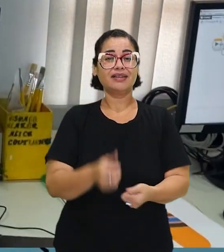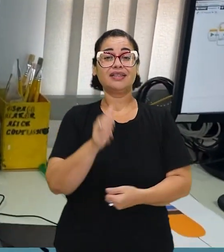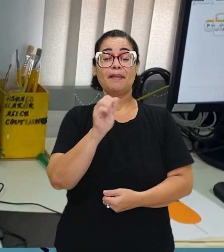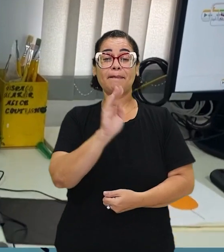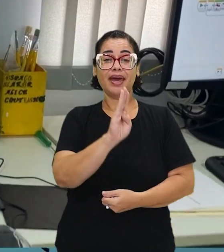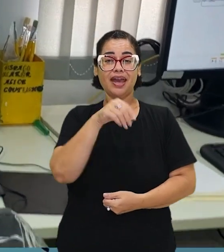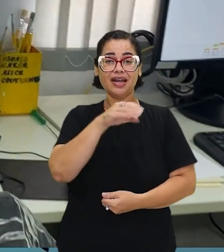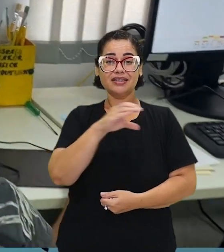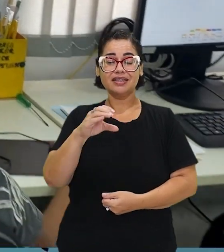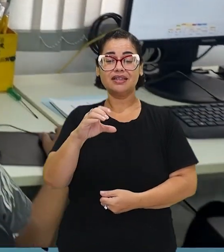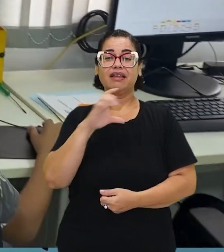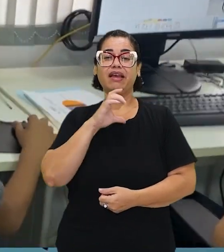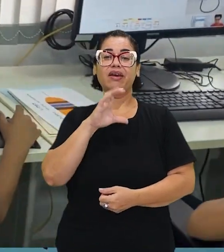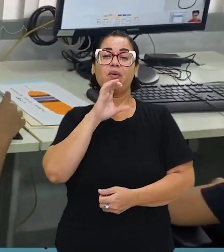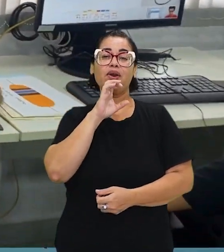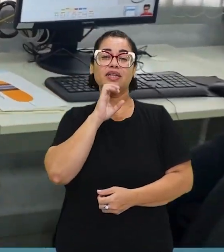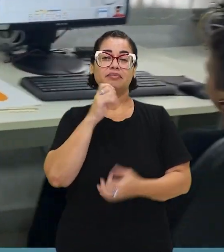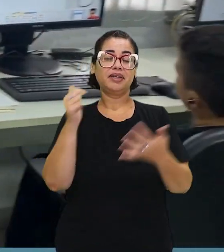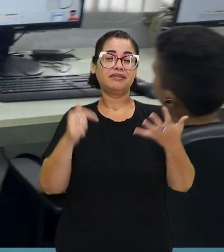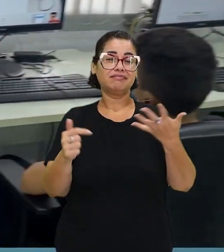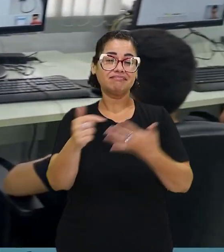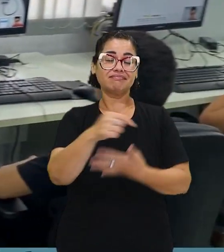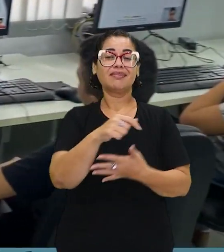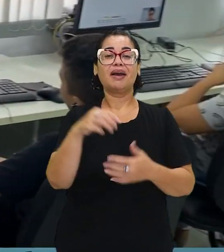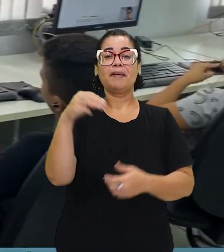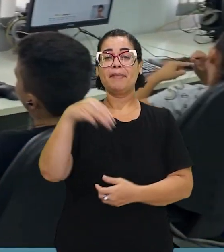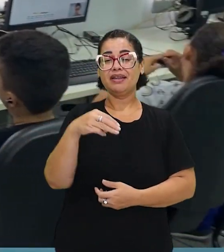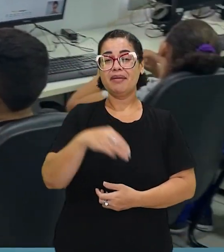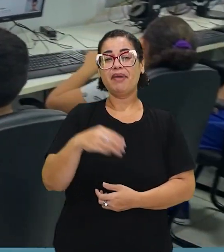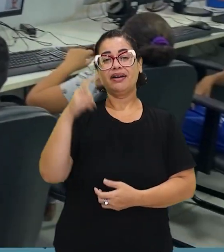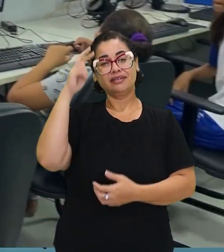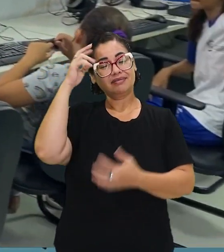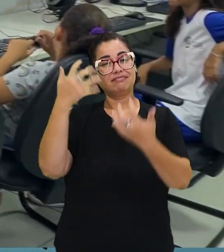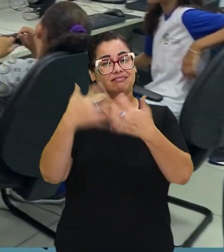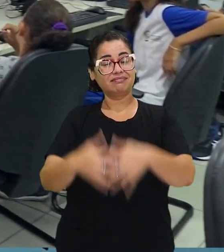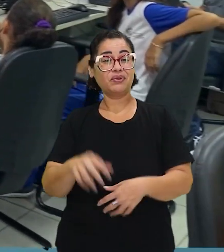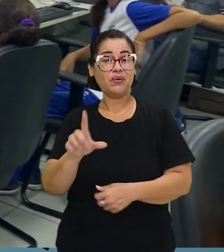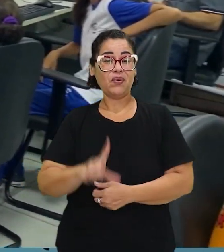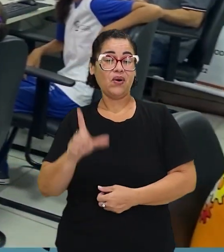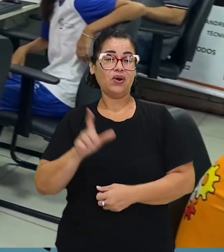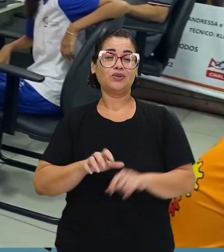seus conhecimentos matemáticos, raciocínio lógico computacional,